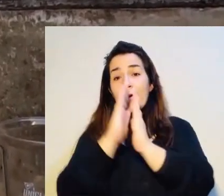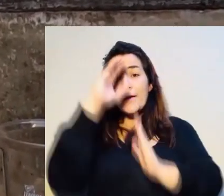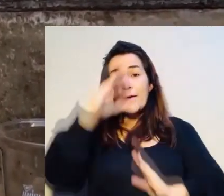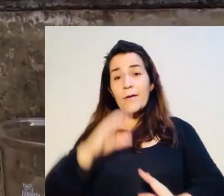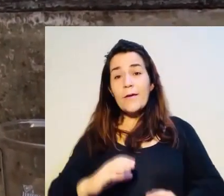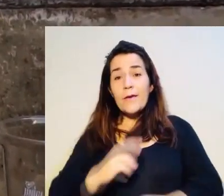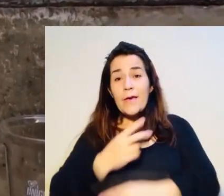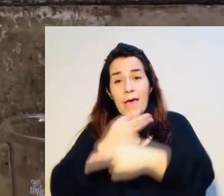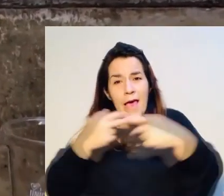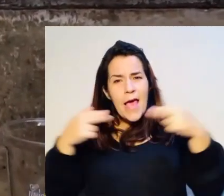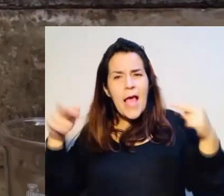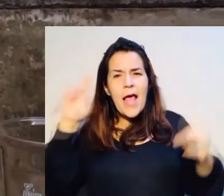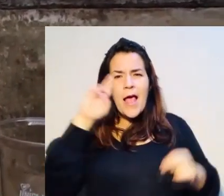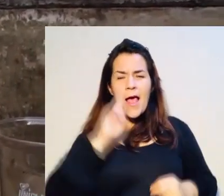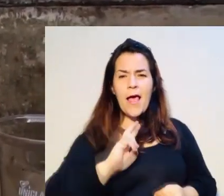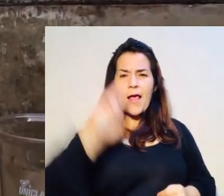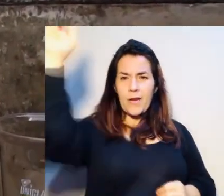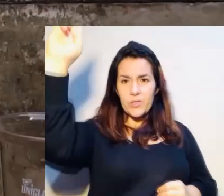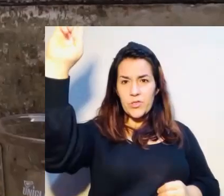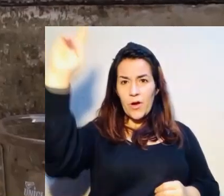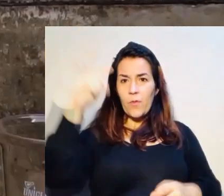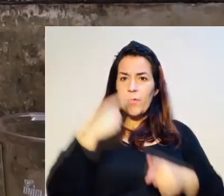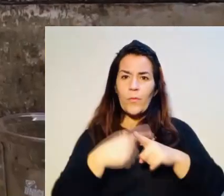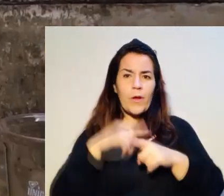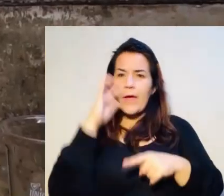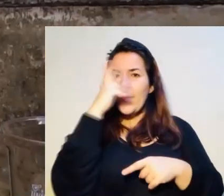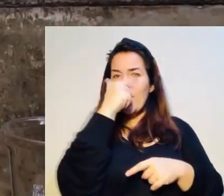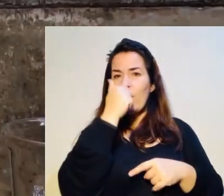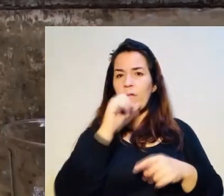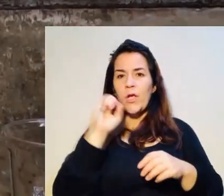religioso. Não porque é bonito ou charmoso.